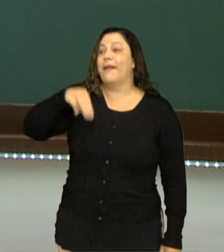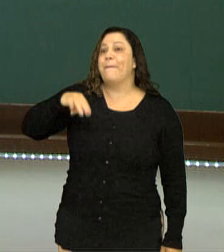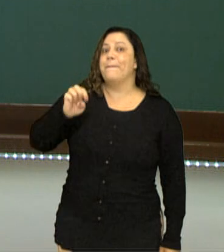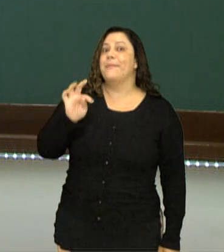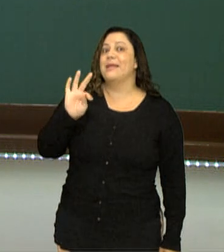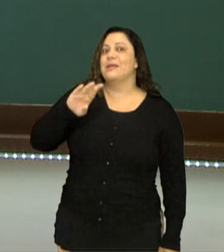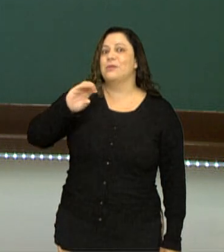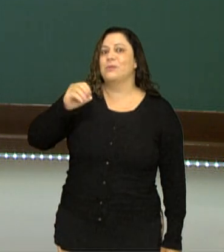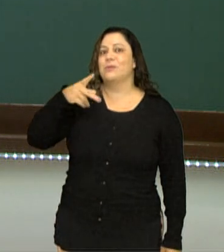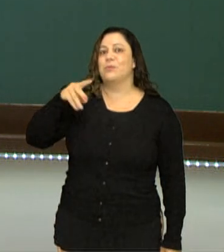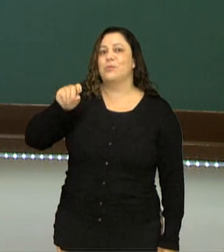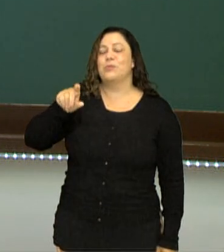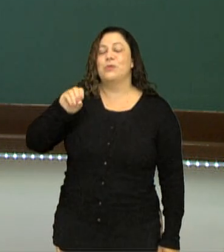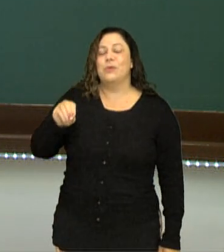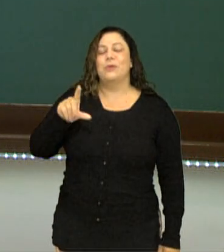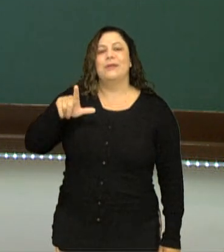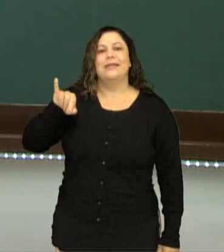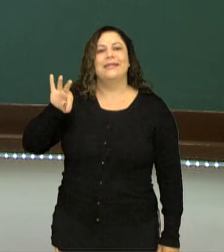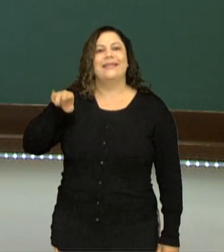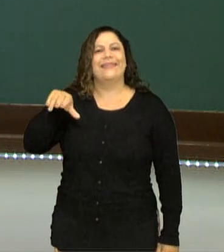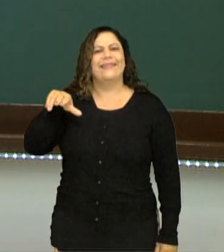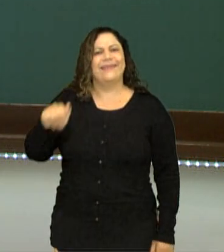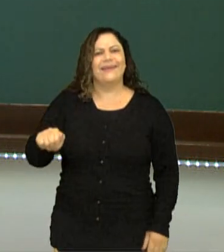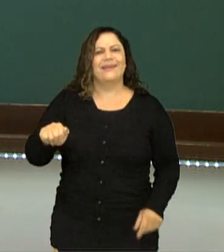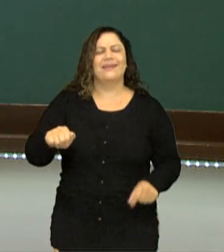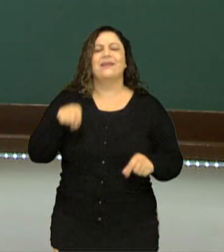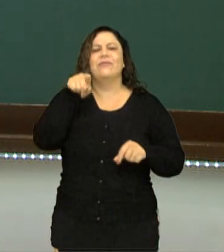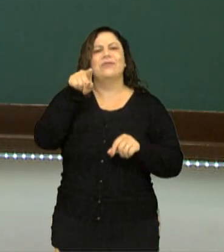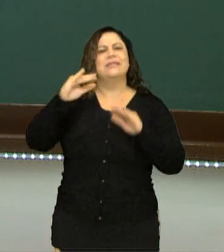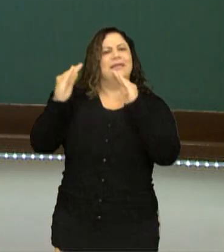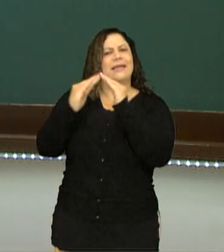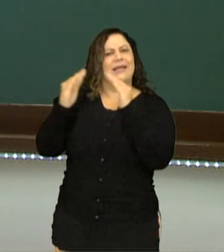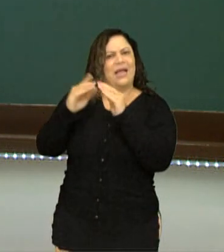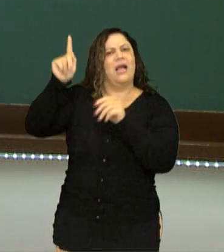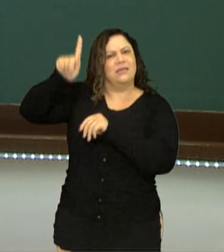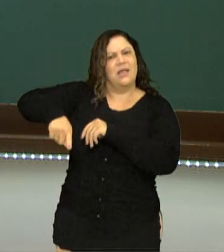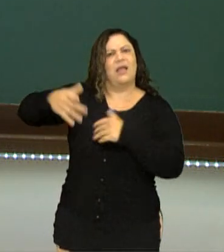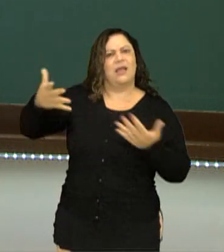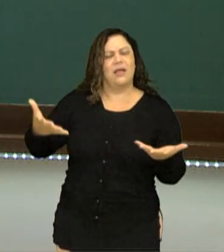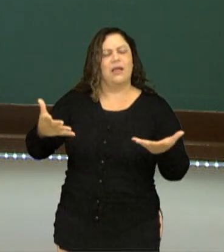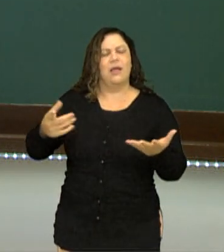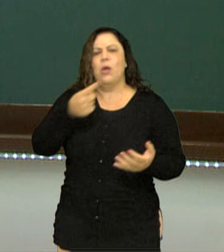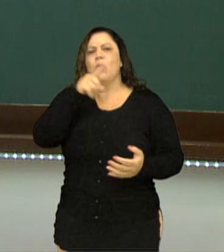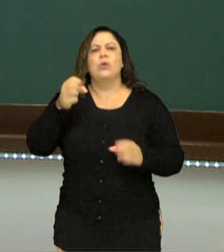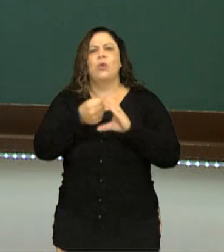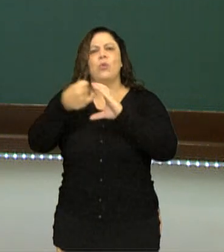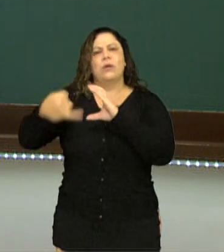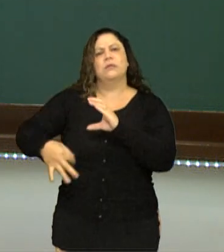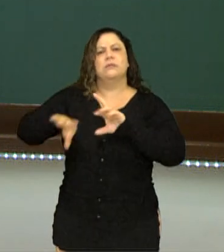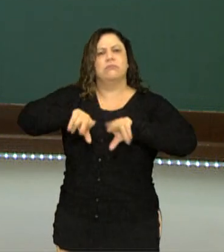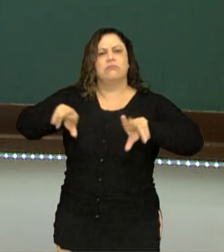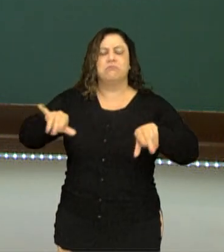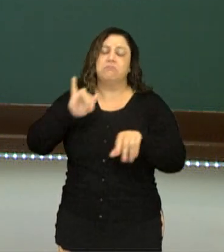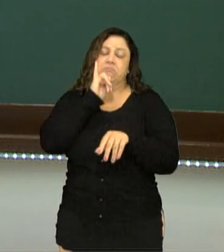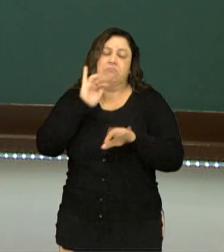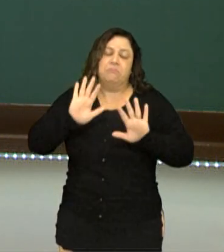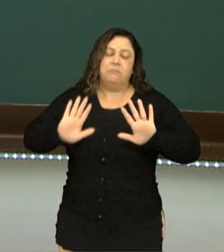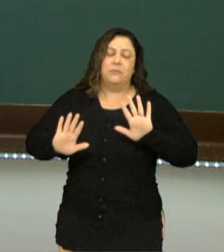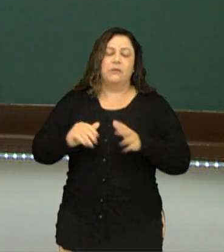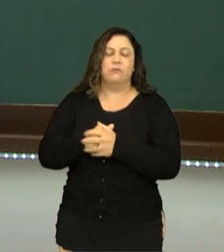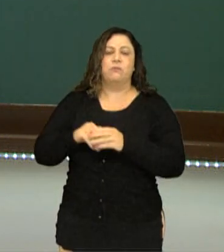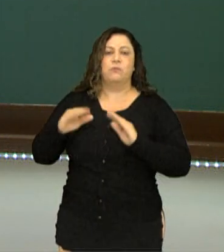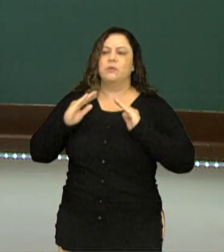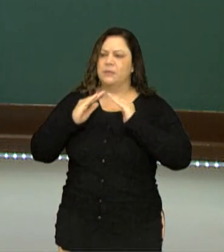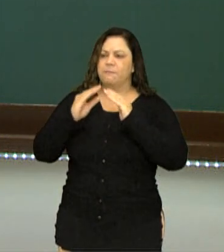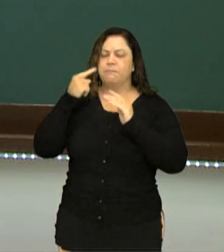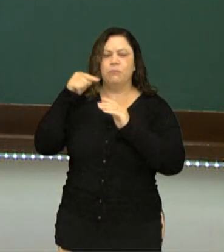você mora é uma área de região metropolitana? Que características tem esse local? Se de repente você mora numa área que você sabe que é uma